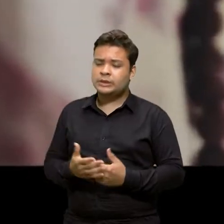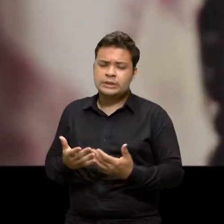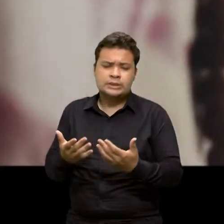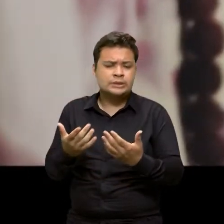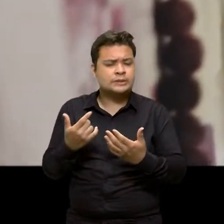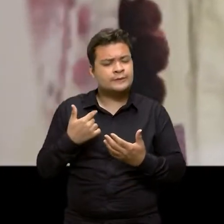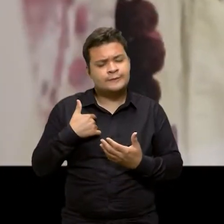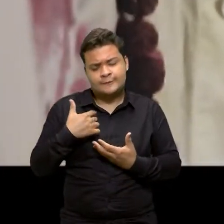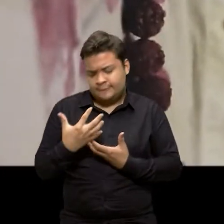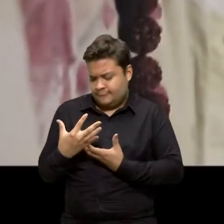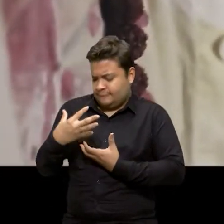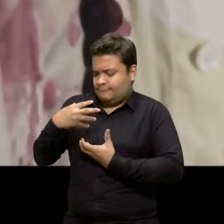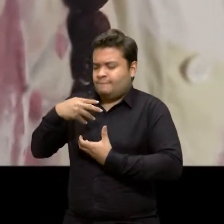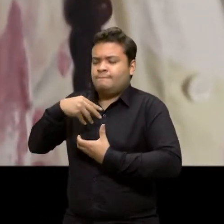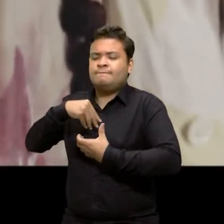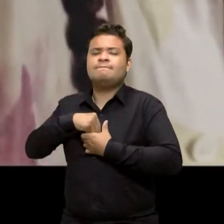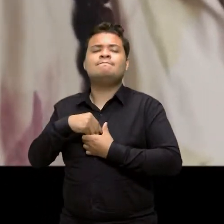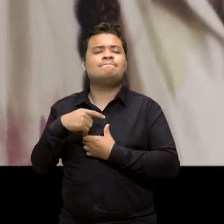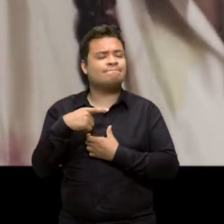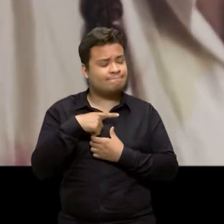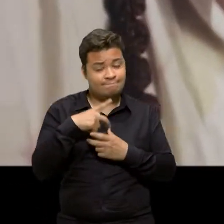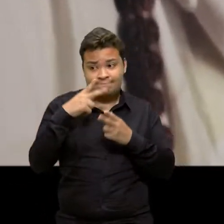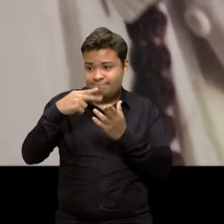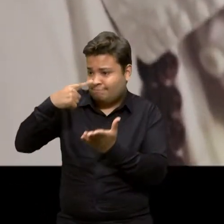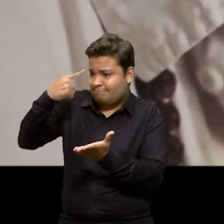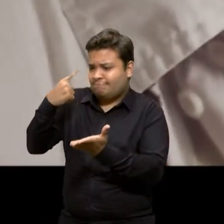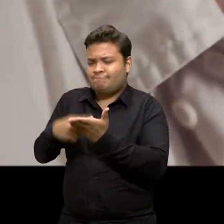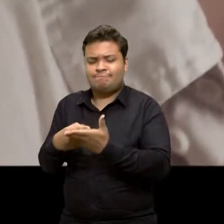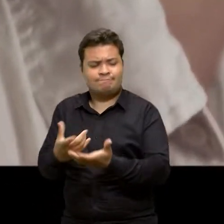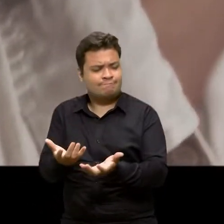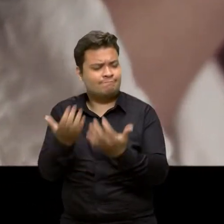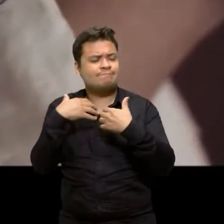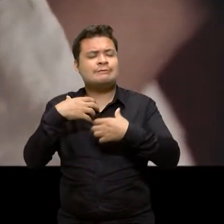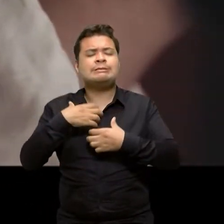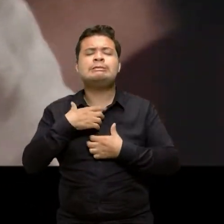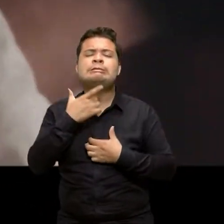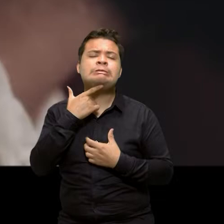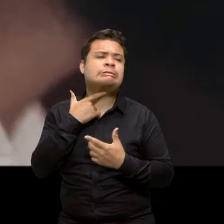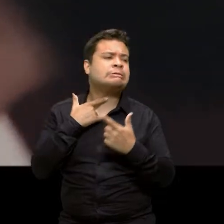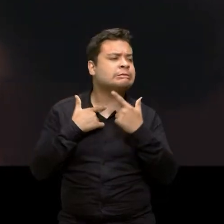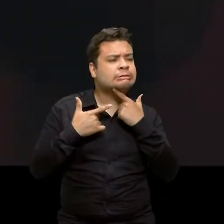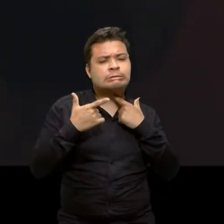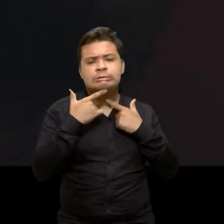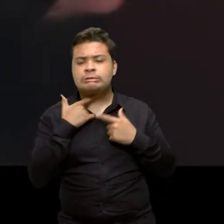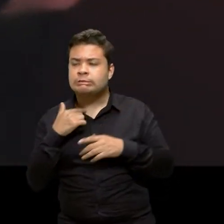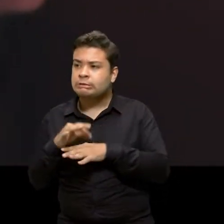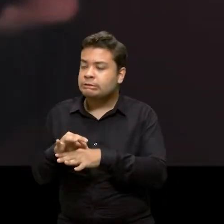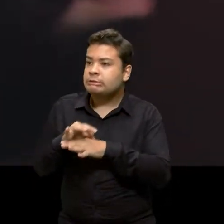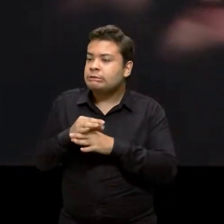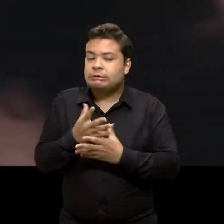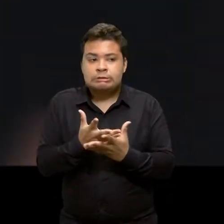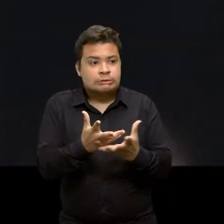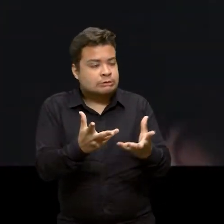Eu trago no tato o contrato da alma carnal,